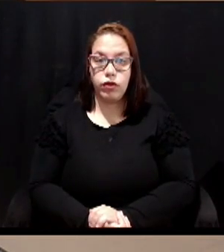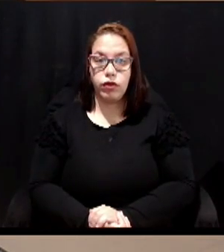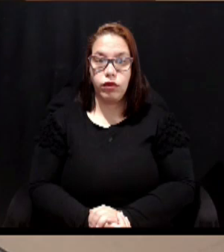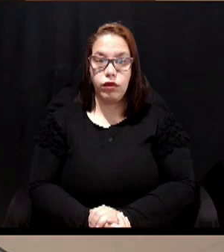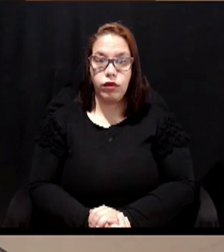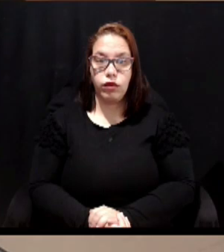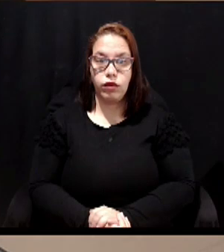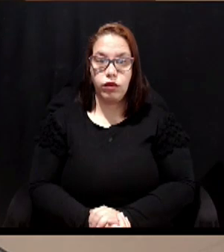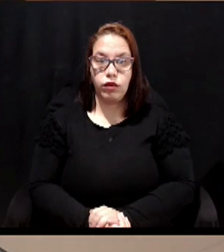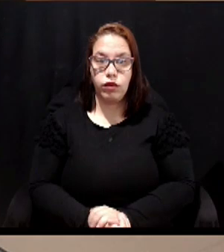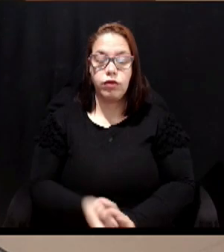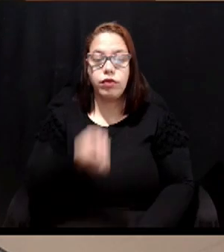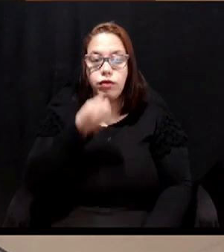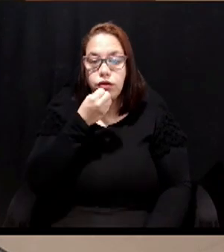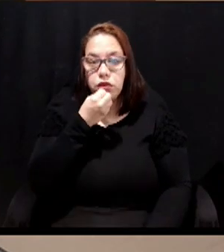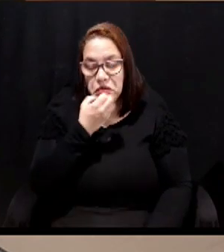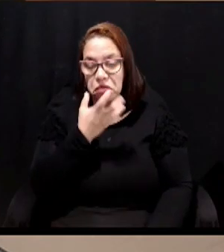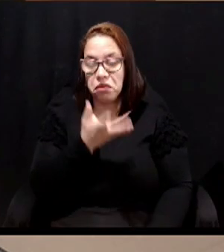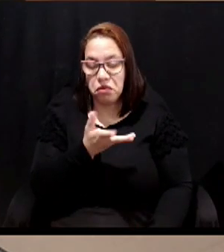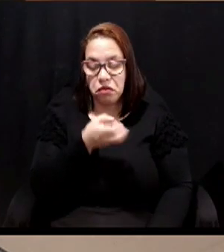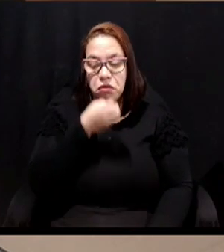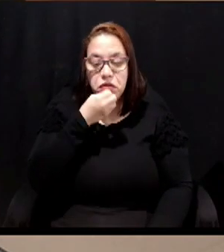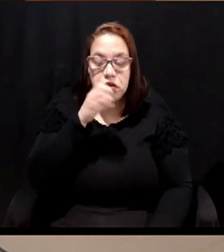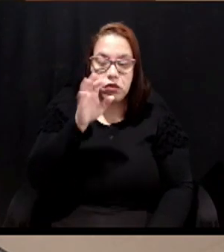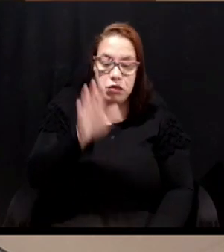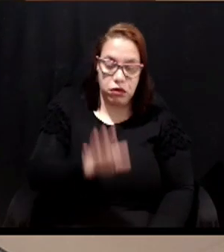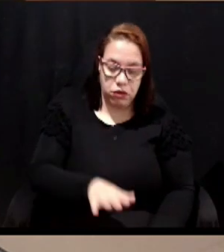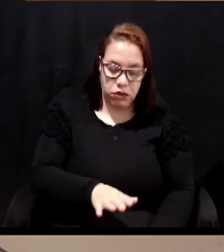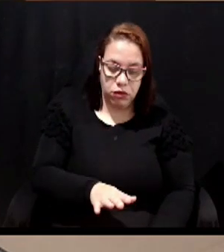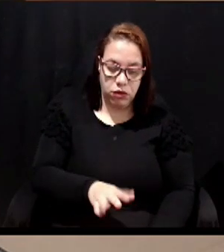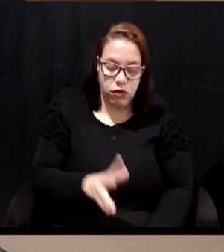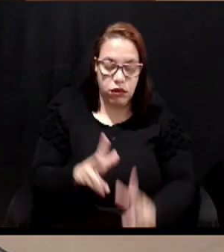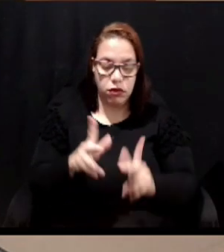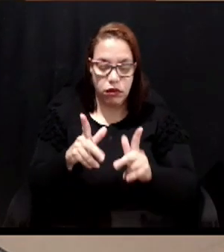Muito bem, boa tarde a todos.